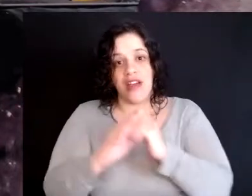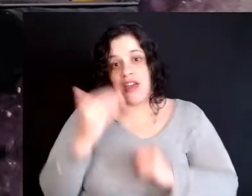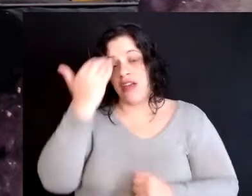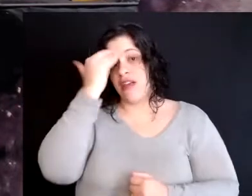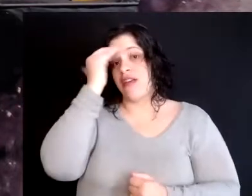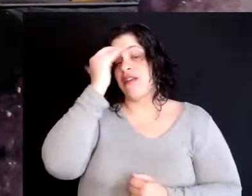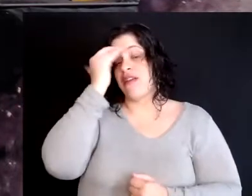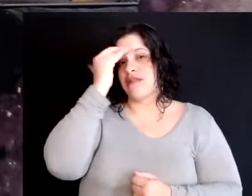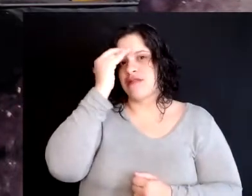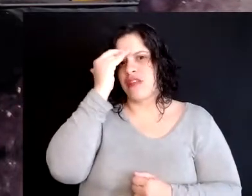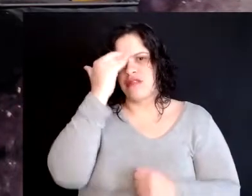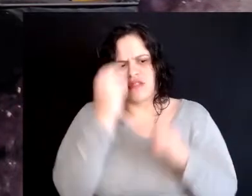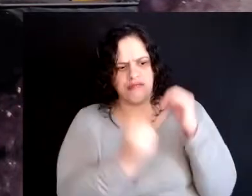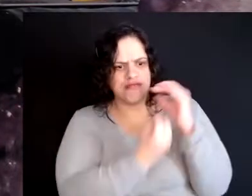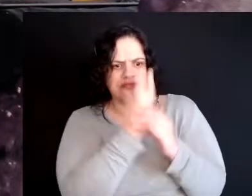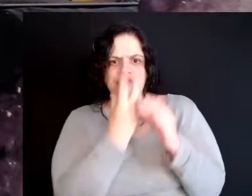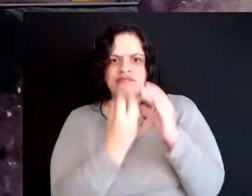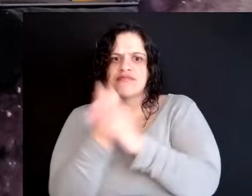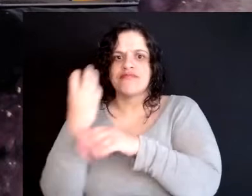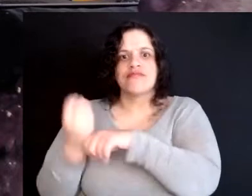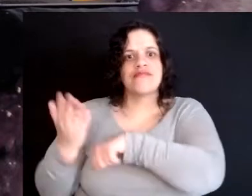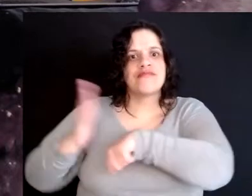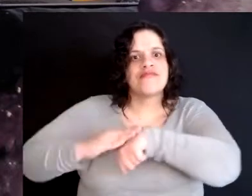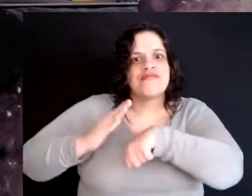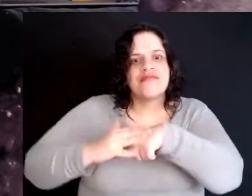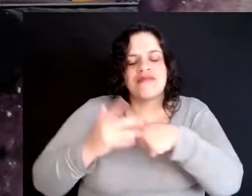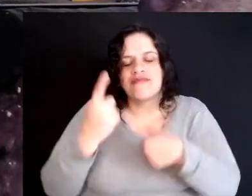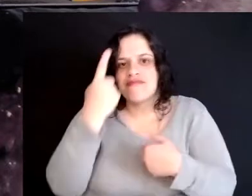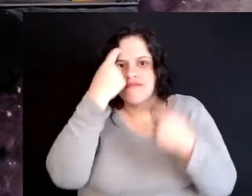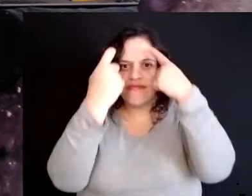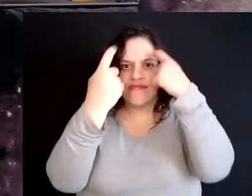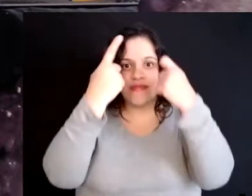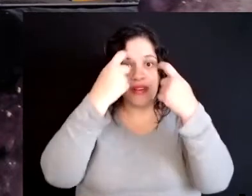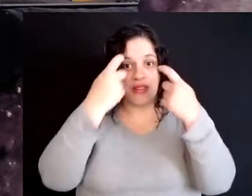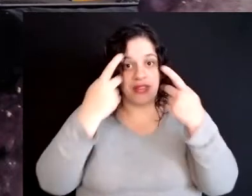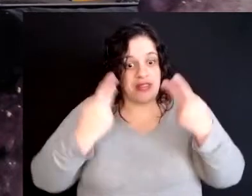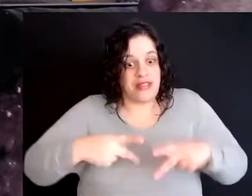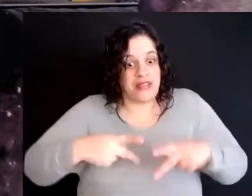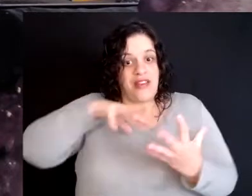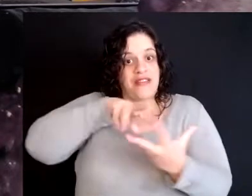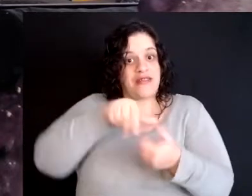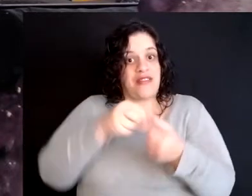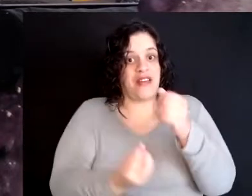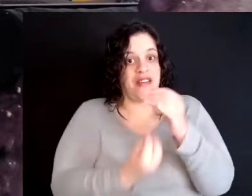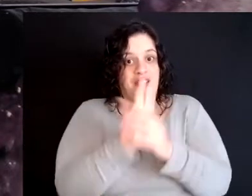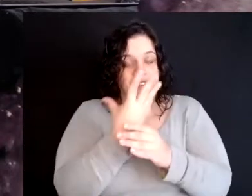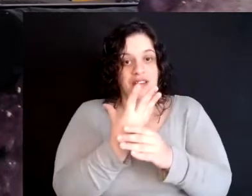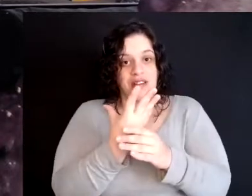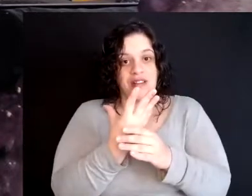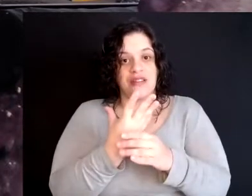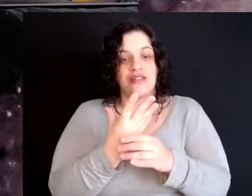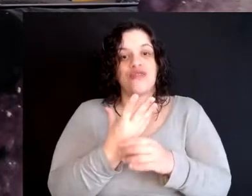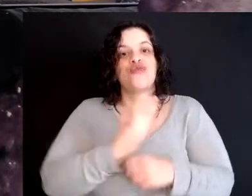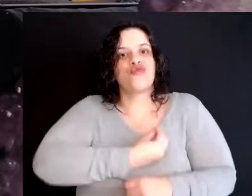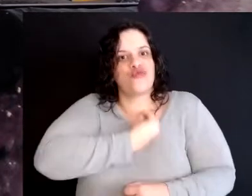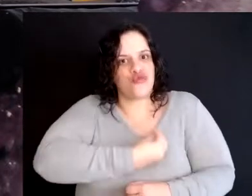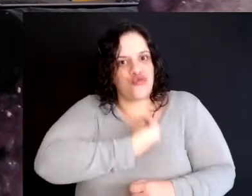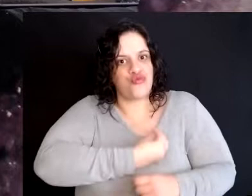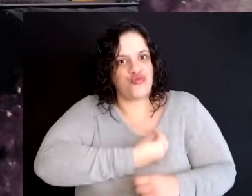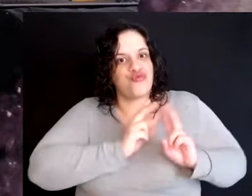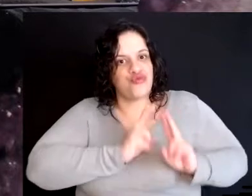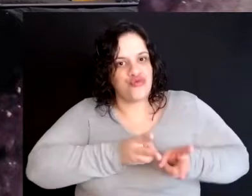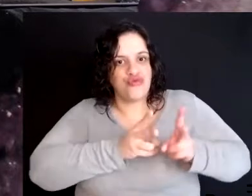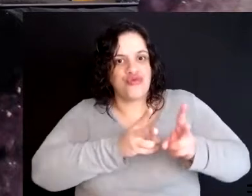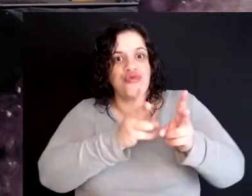Entender sobre as criações que aqui nasceram e que